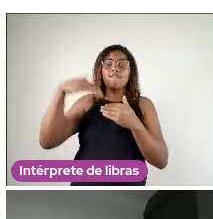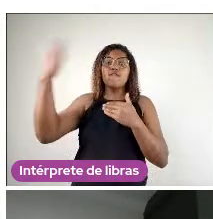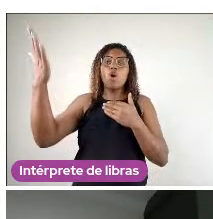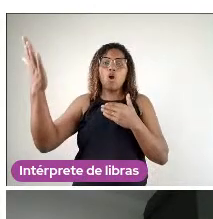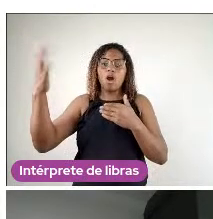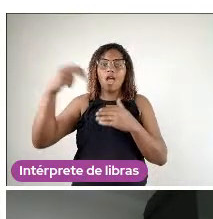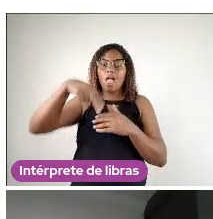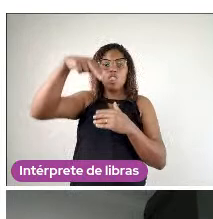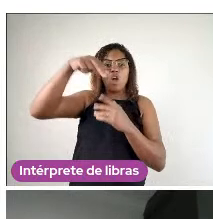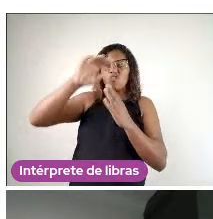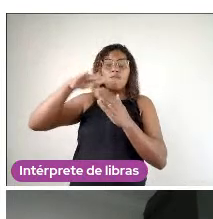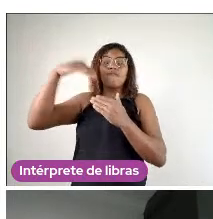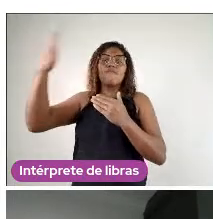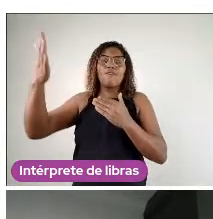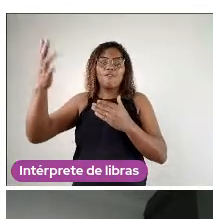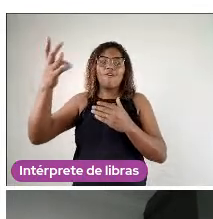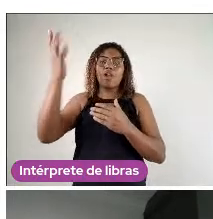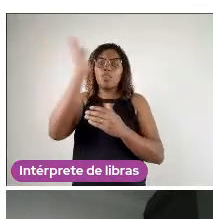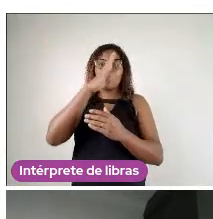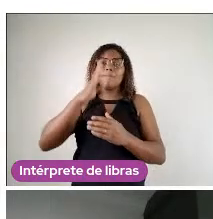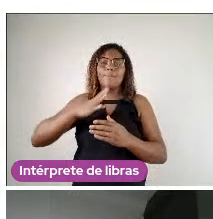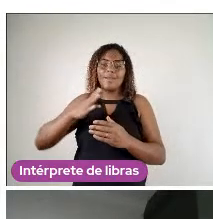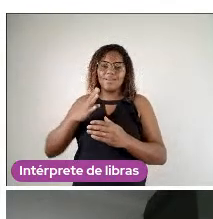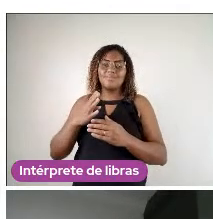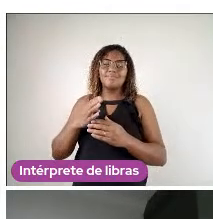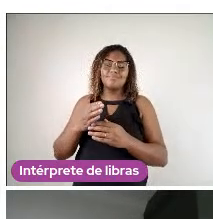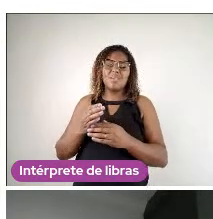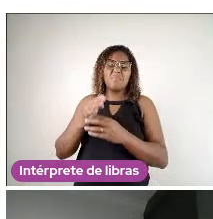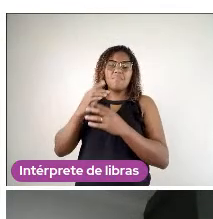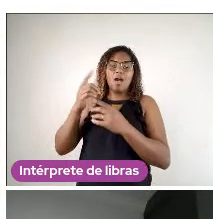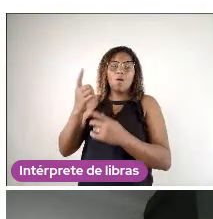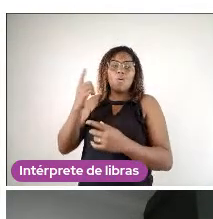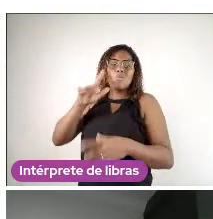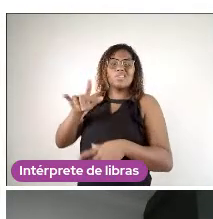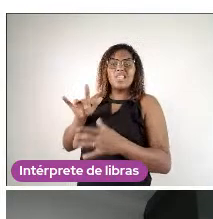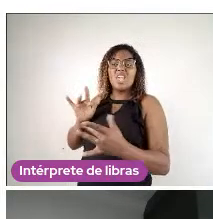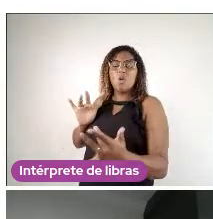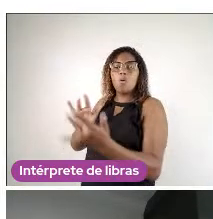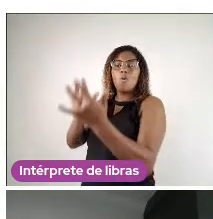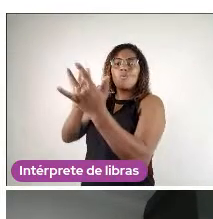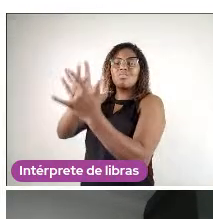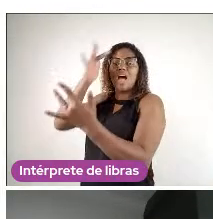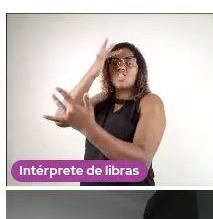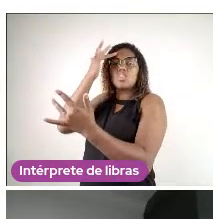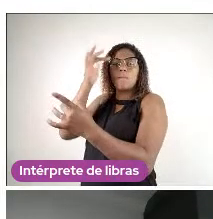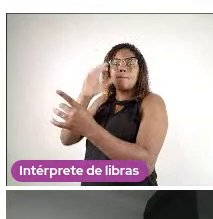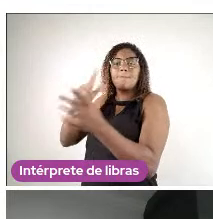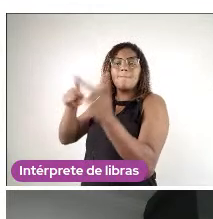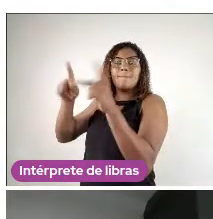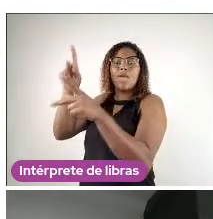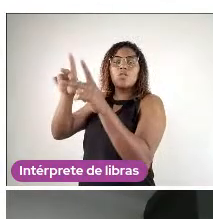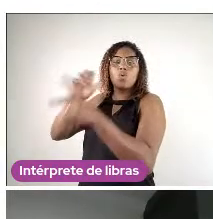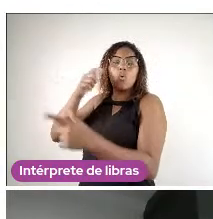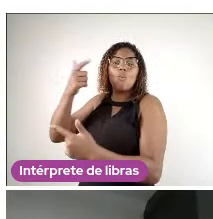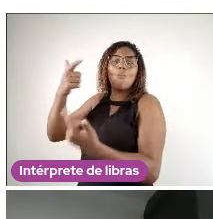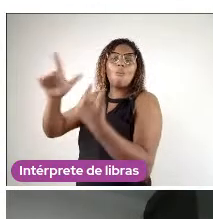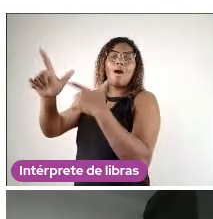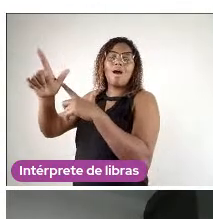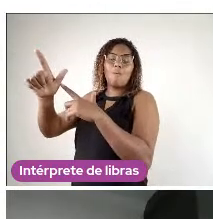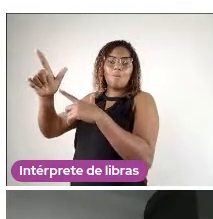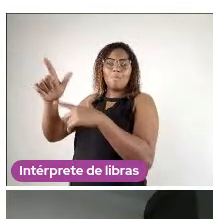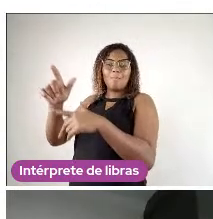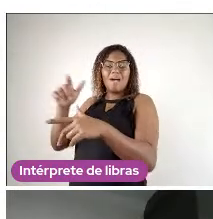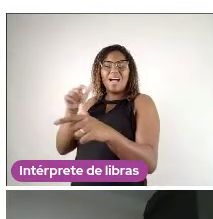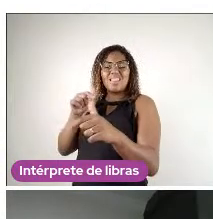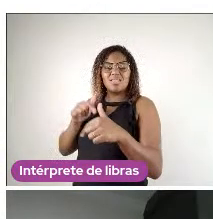no Brasil, onde espera-se alcançar um público muito importante aí para se trabalhar cultura oceânica